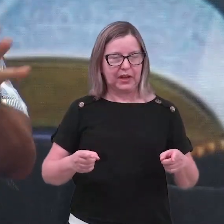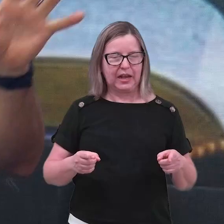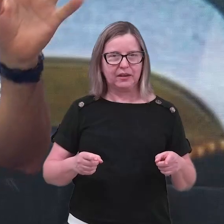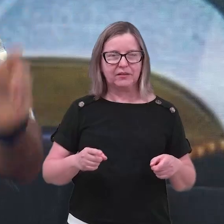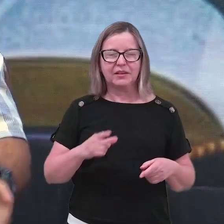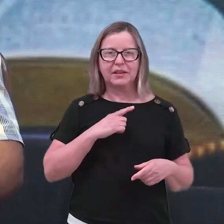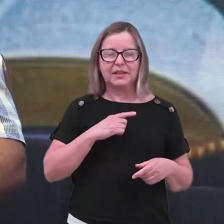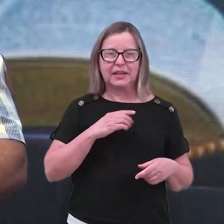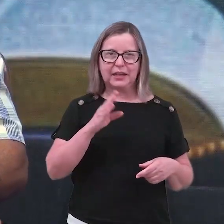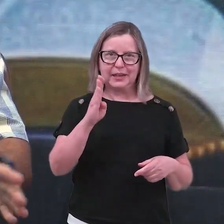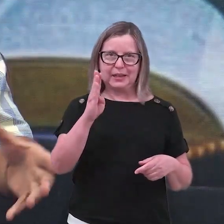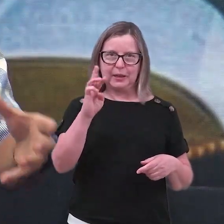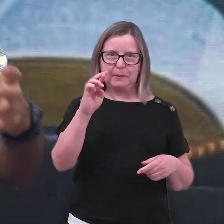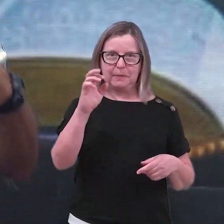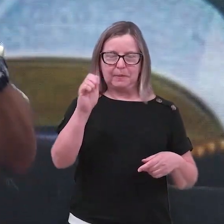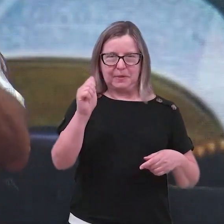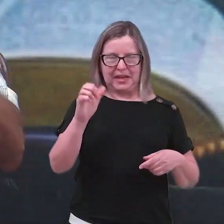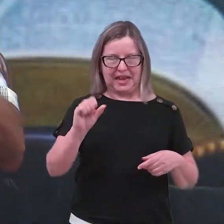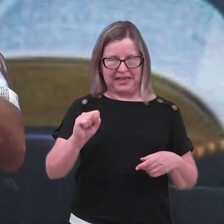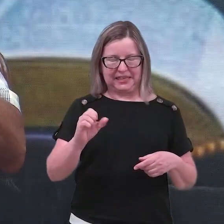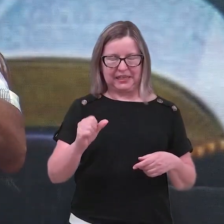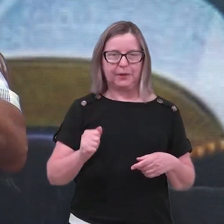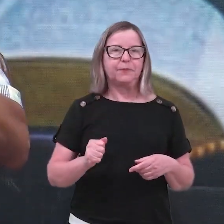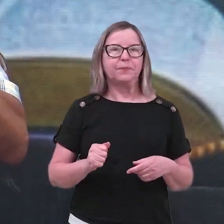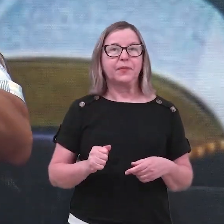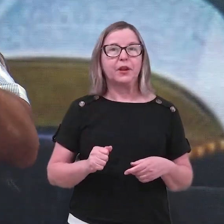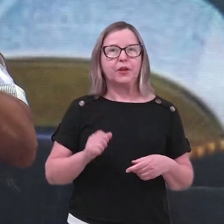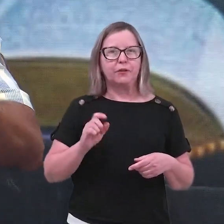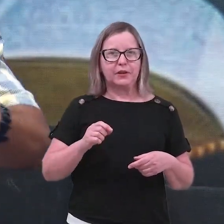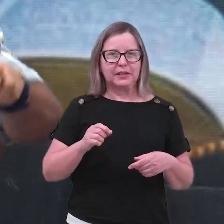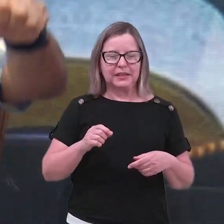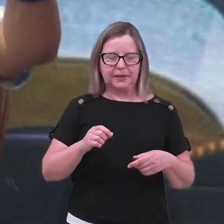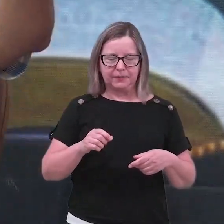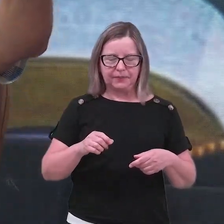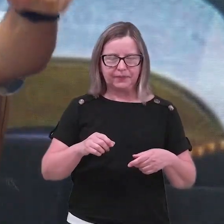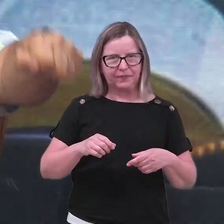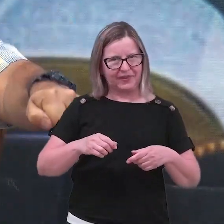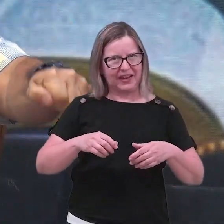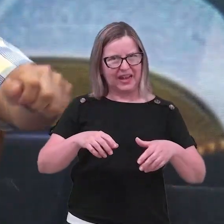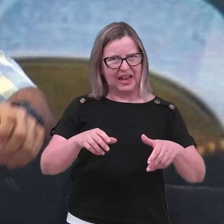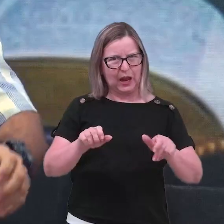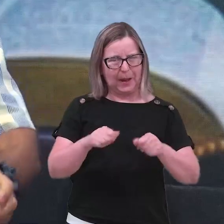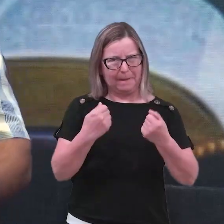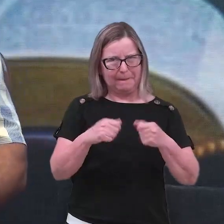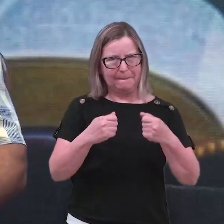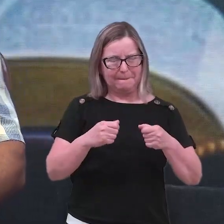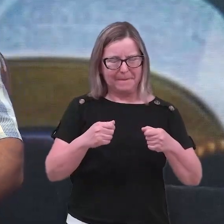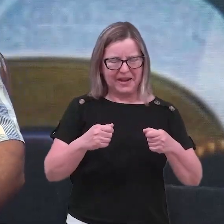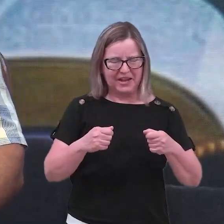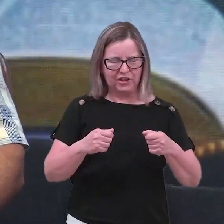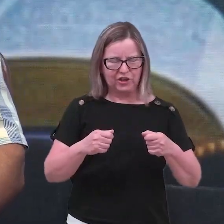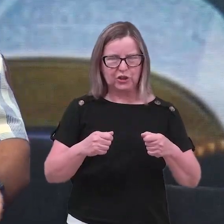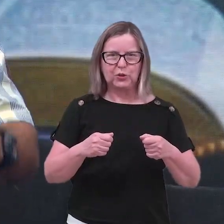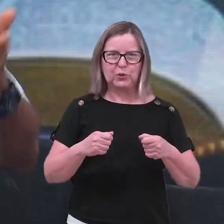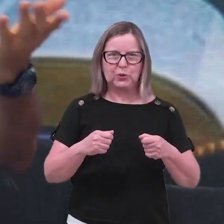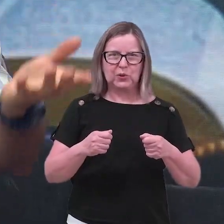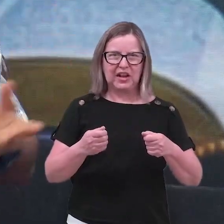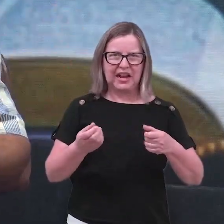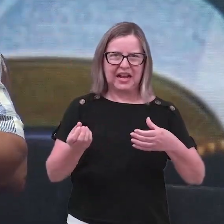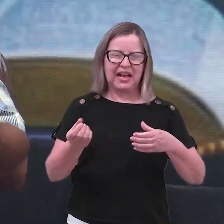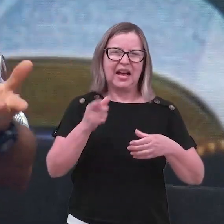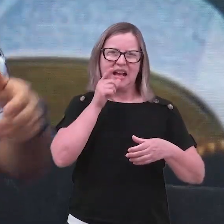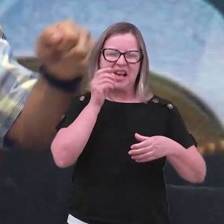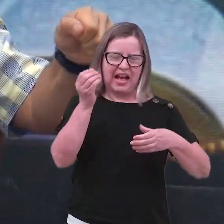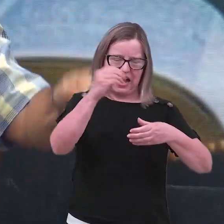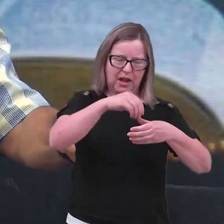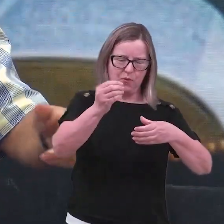pega uma sacolinha de plástico, enche ela de água, amarra ela e joga em cima da brasa. Eu falei, mas se fizer